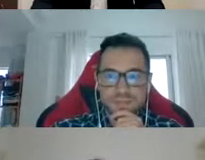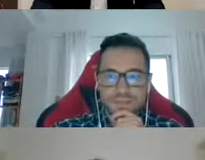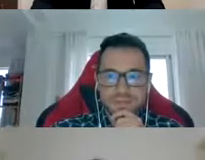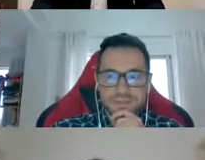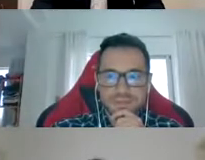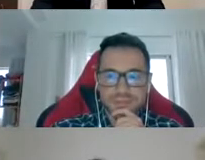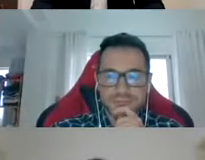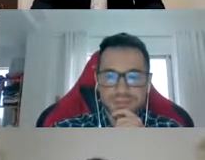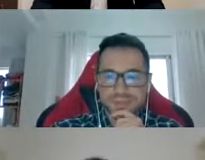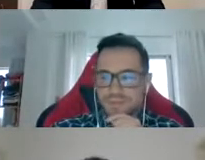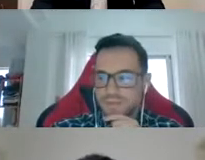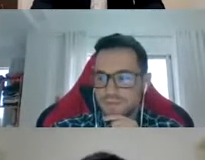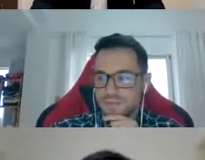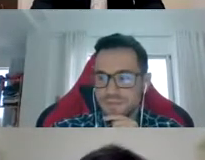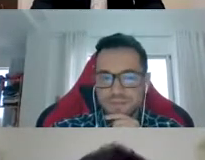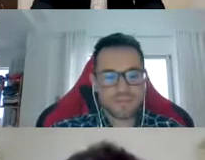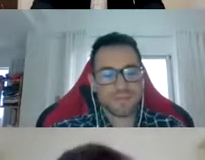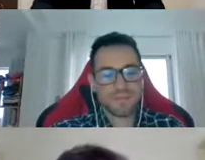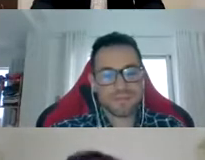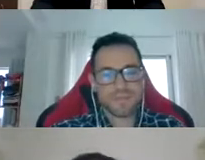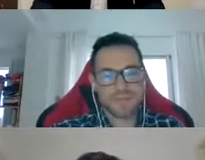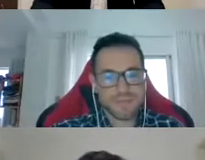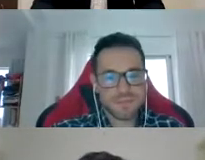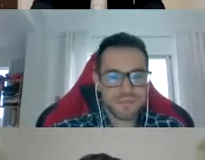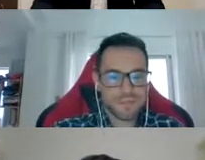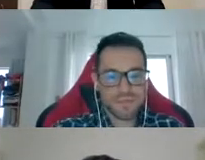Doutor Vitor Broerin da Silva.